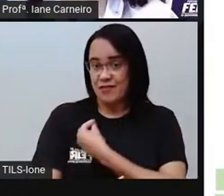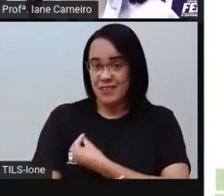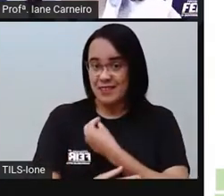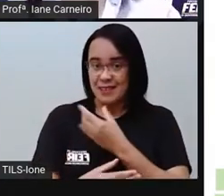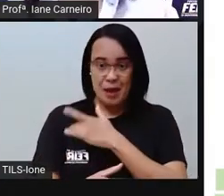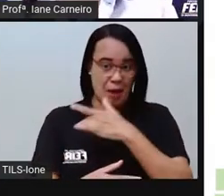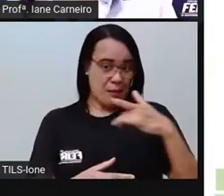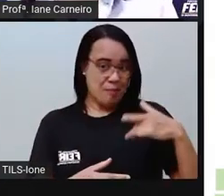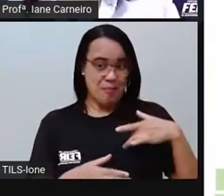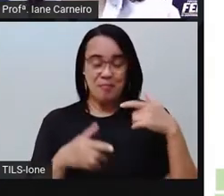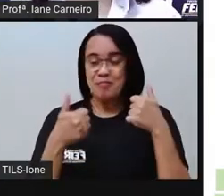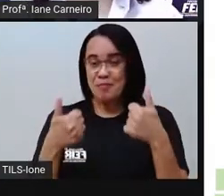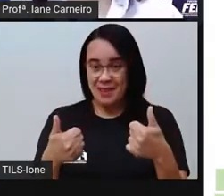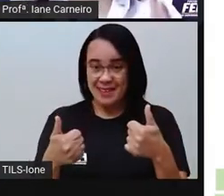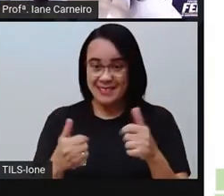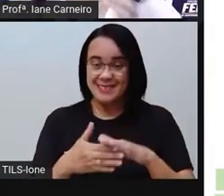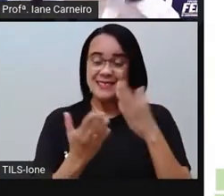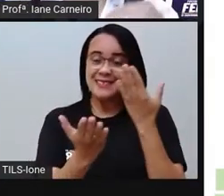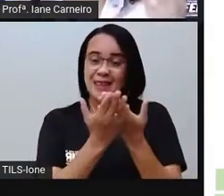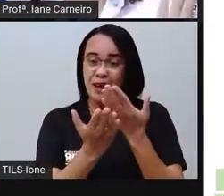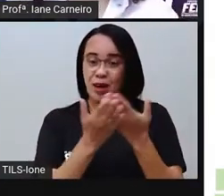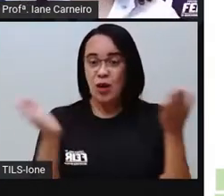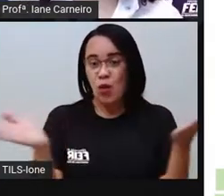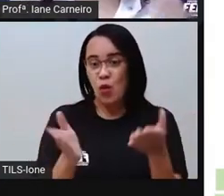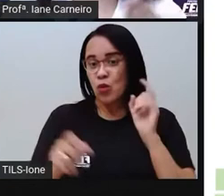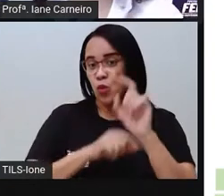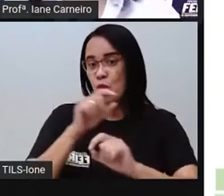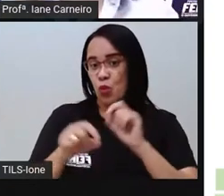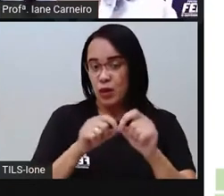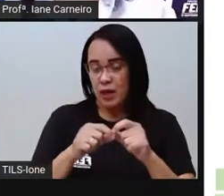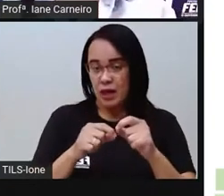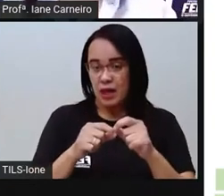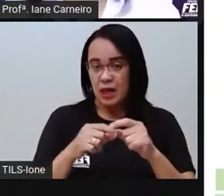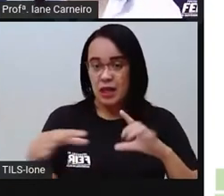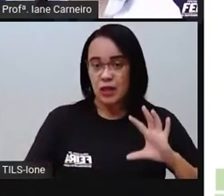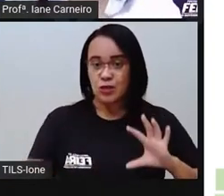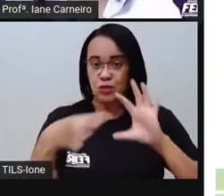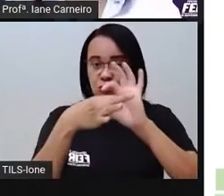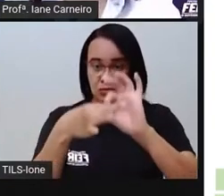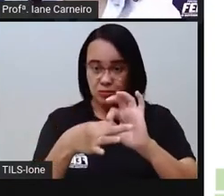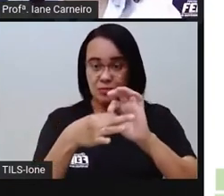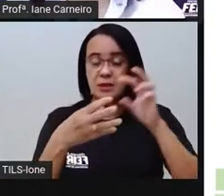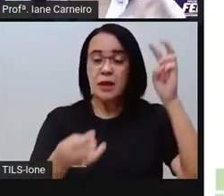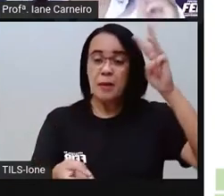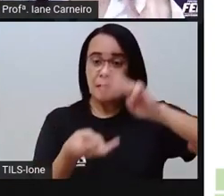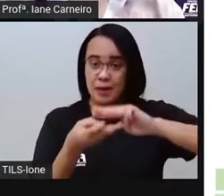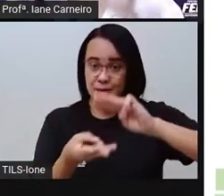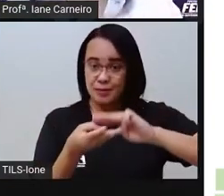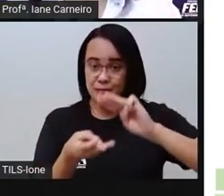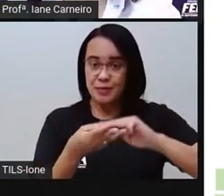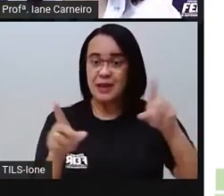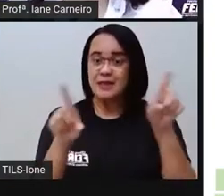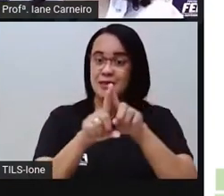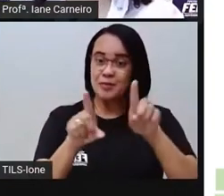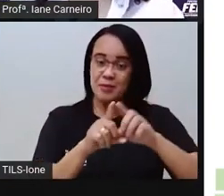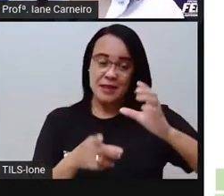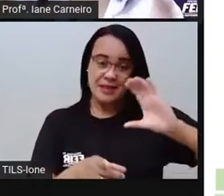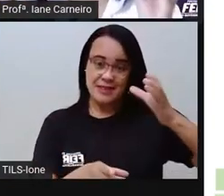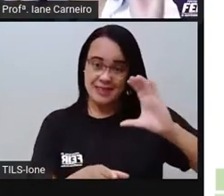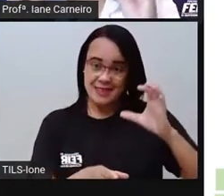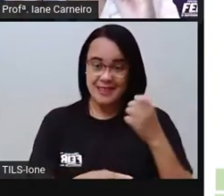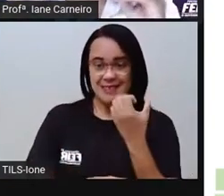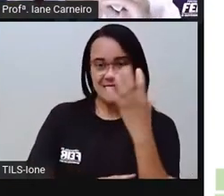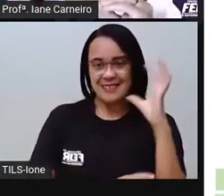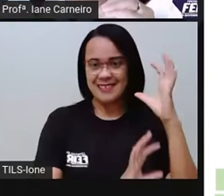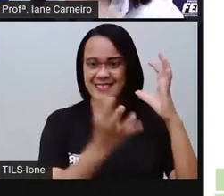de hoje, ela é uma aula que envolve tanto matemática quanto ciências da natureza. E eu já vou falando para vocês que